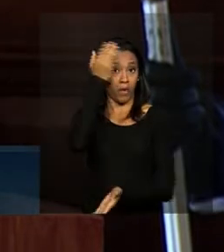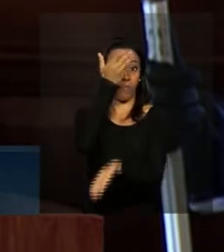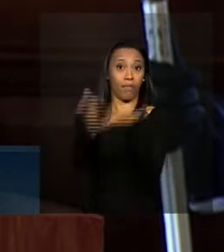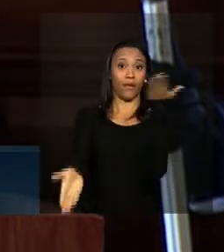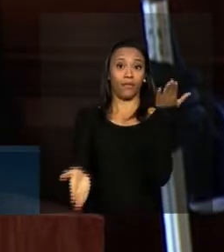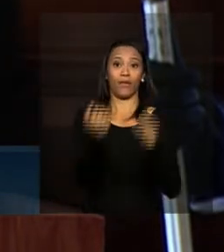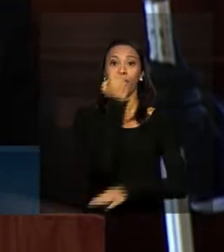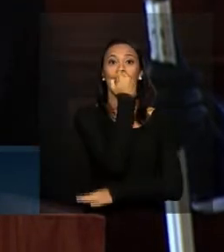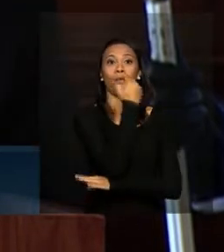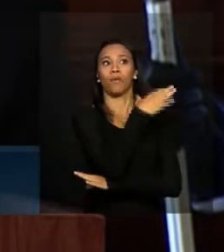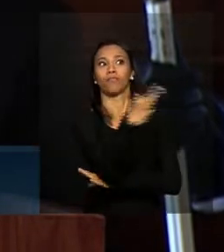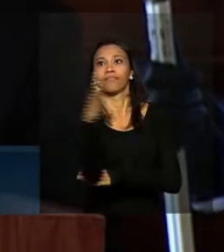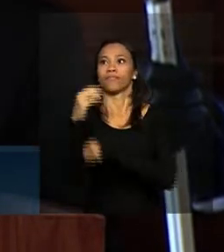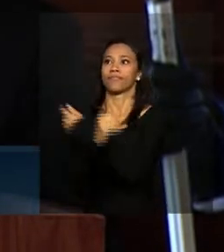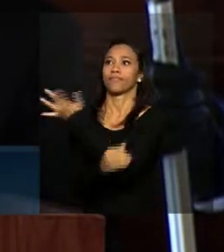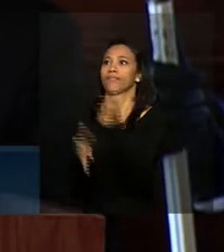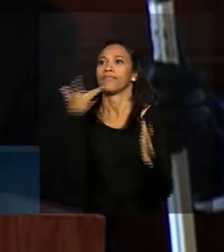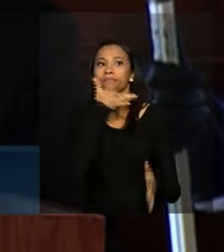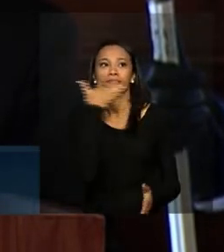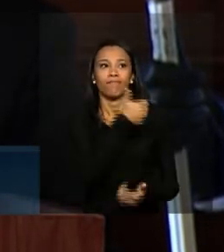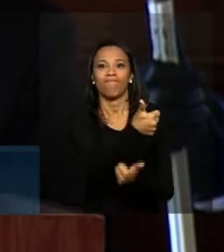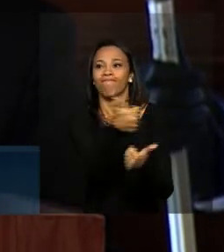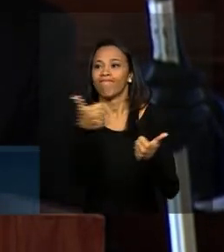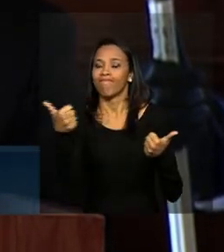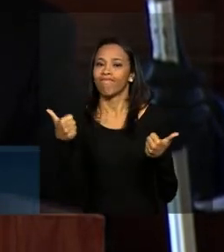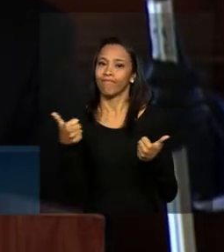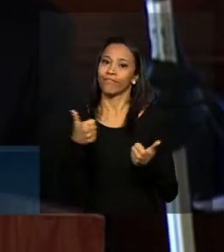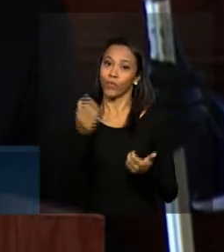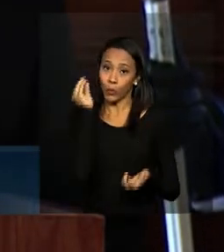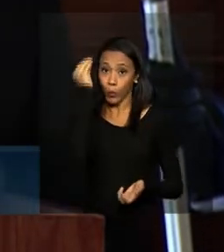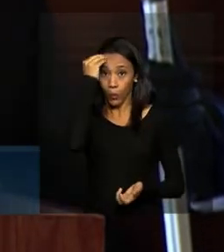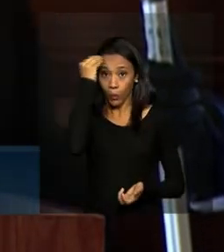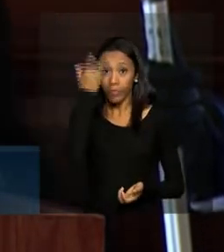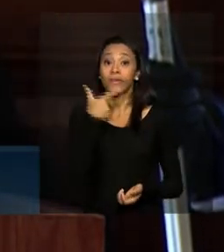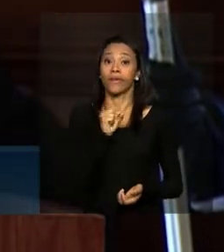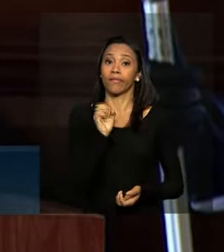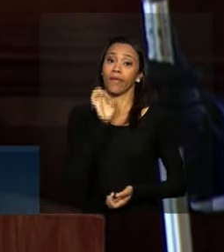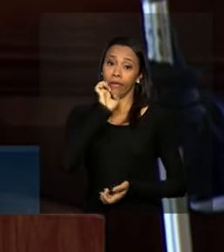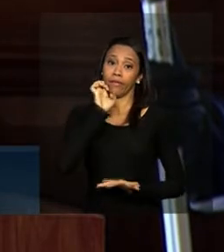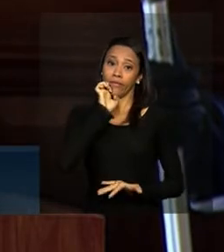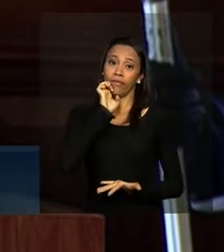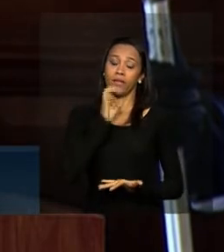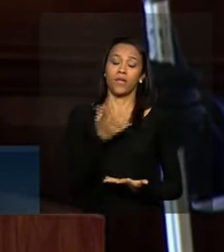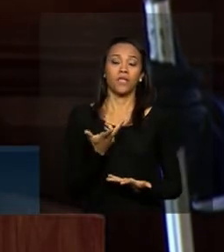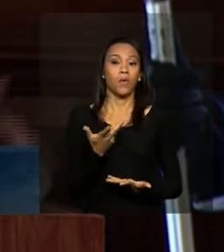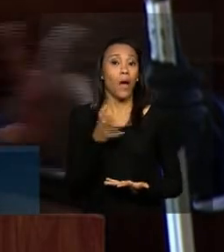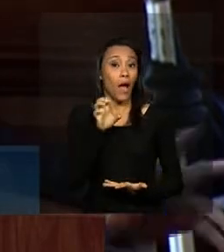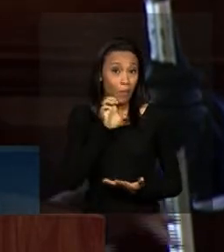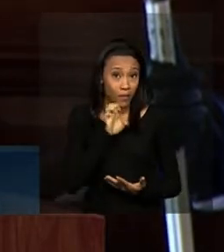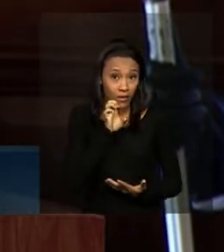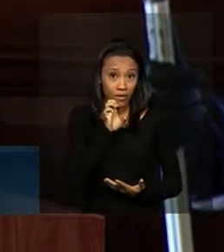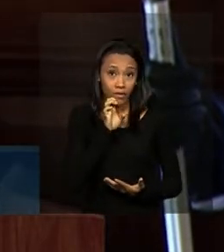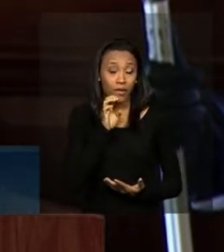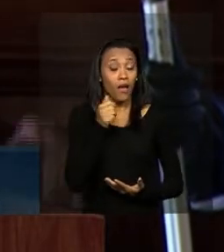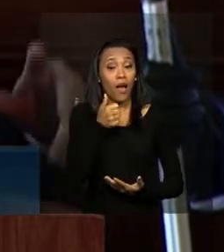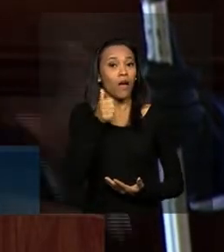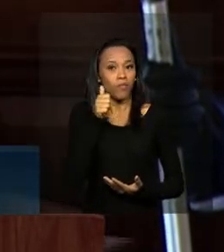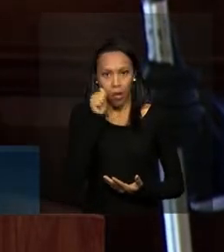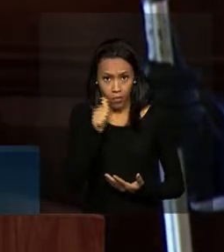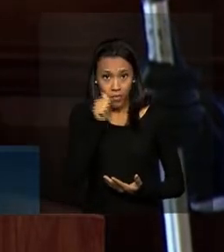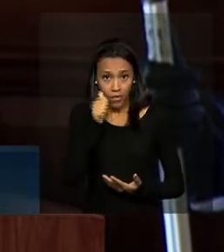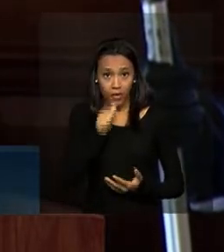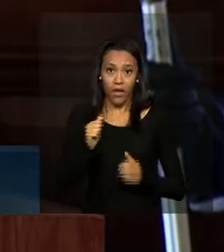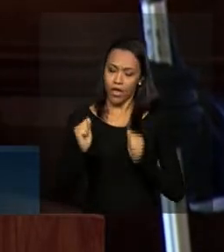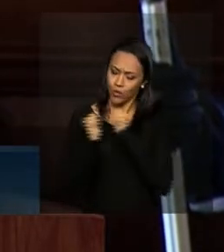um primeiro preconceito. Quando, na verdade, ao longo do tempo, quando se verifica que a mulher é a companheira do homem, é a